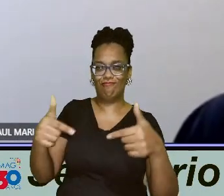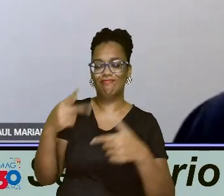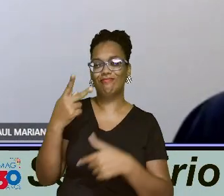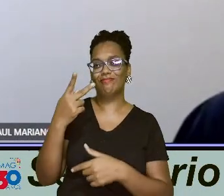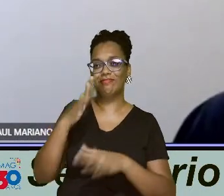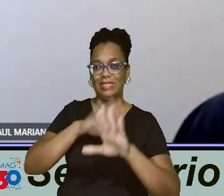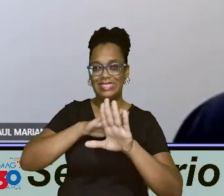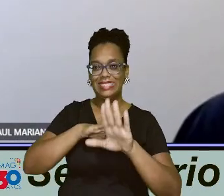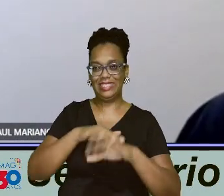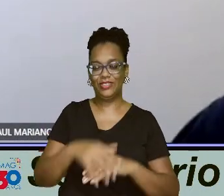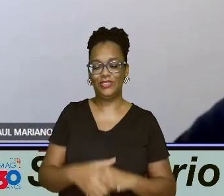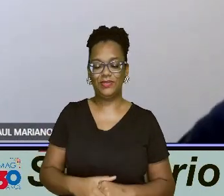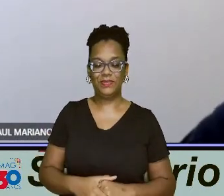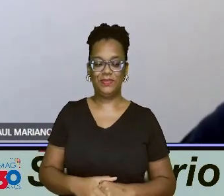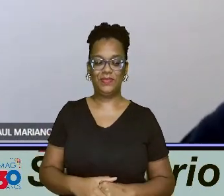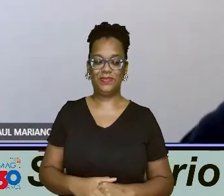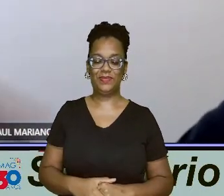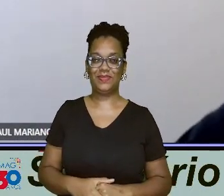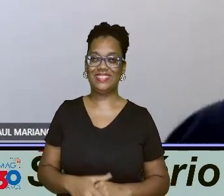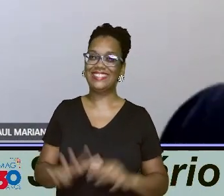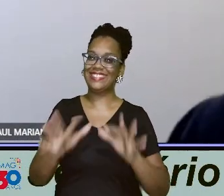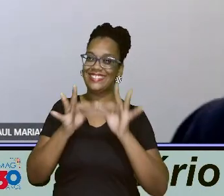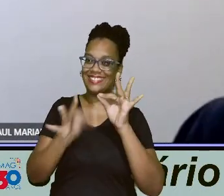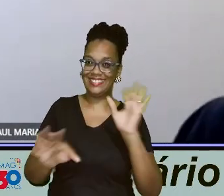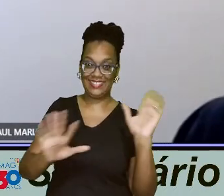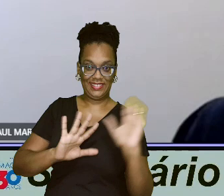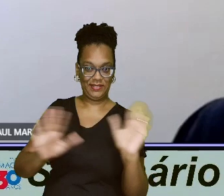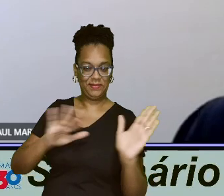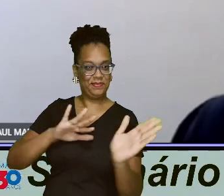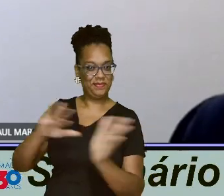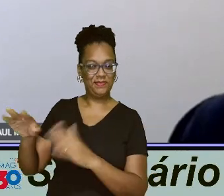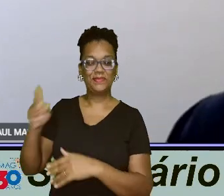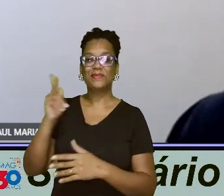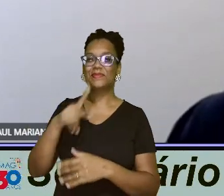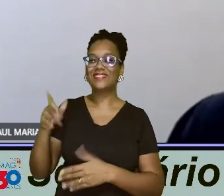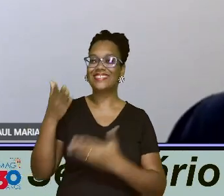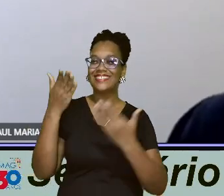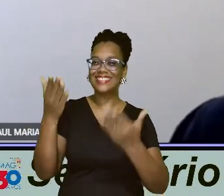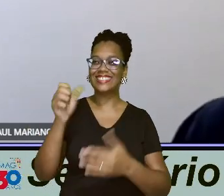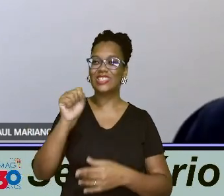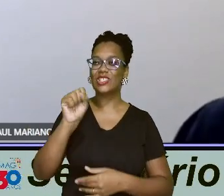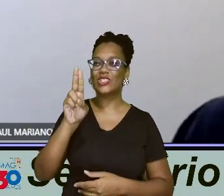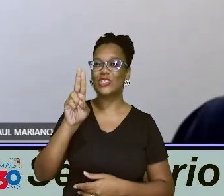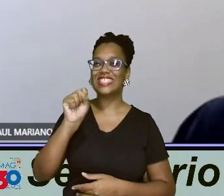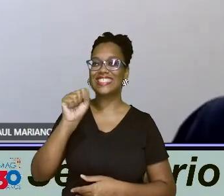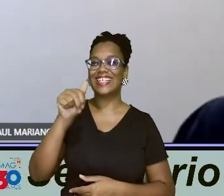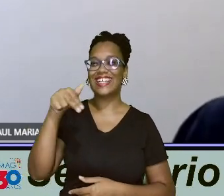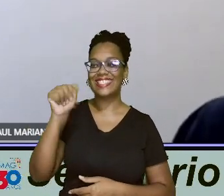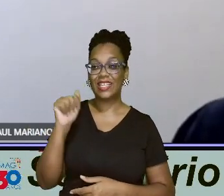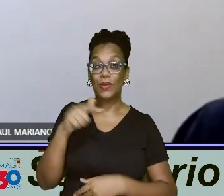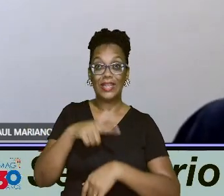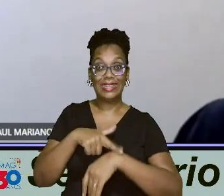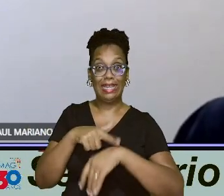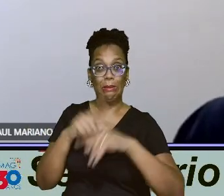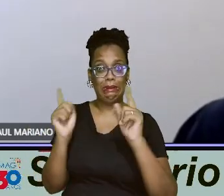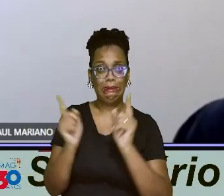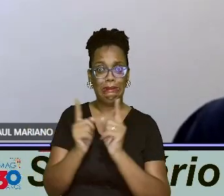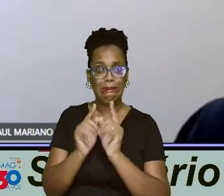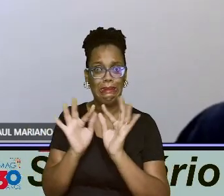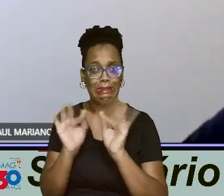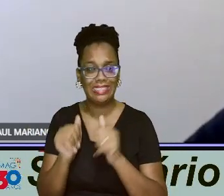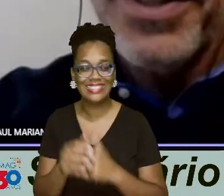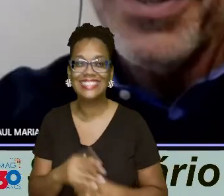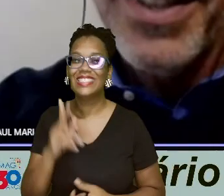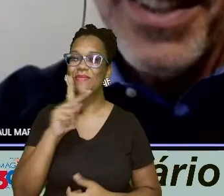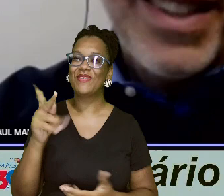precedentes. E, sem mais delongas, eu vou passar a palavra, então, à professora Suzana, porque o tempo está já se esgotando.